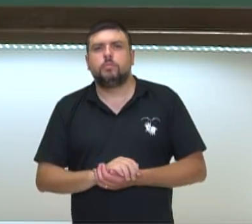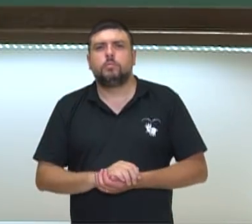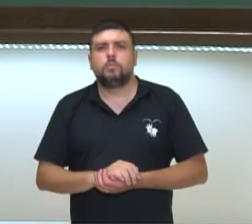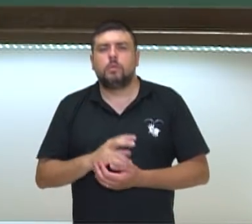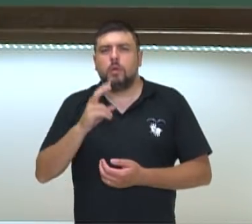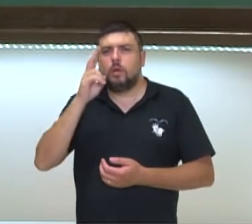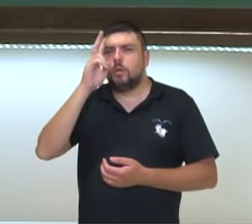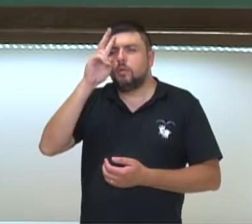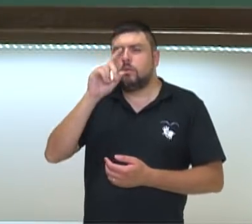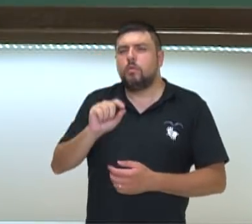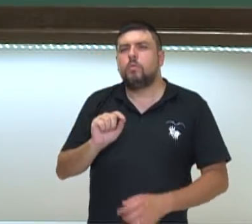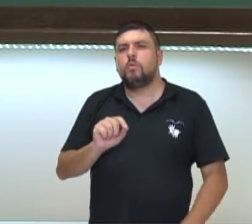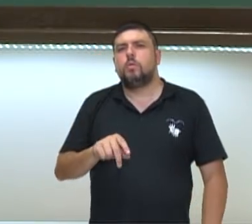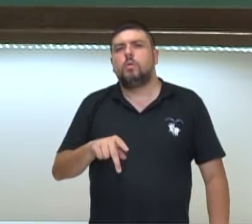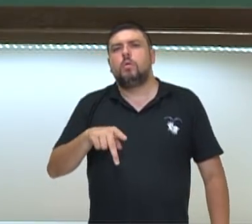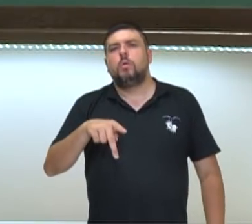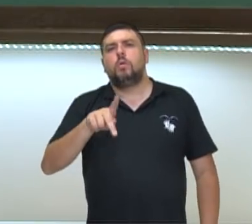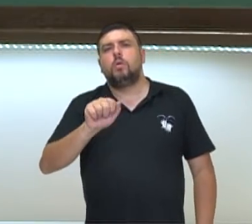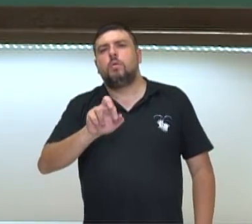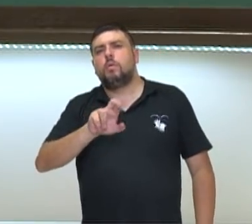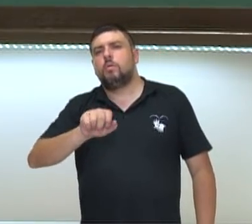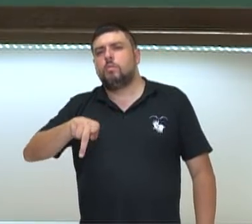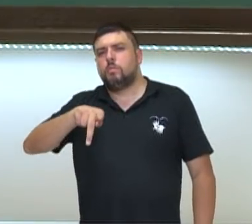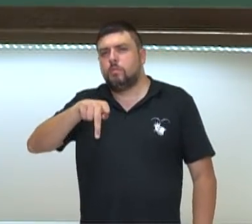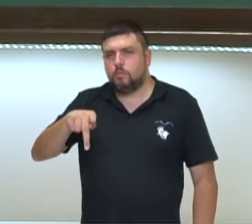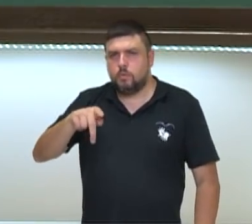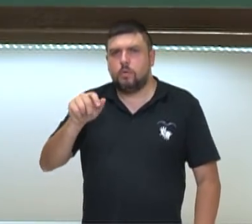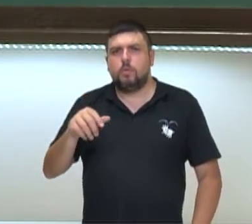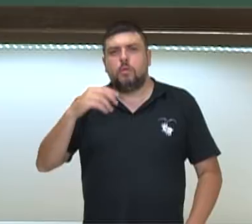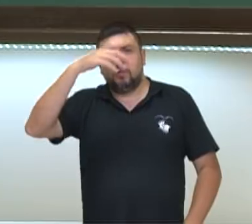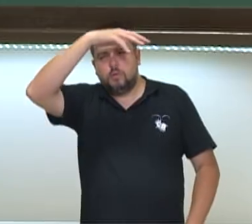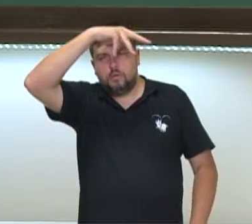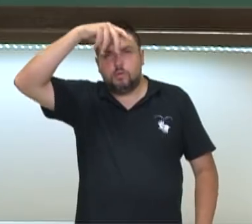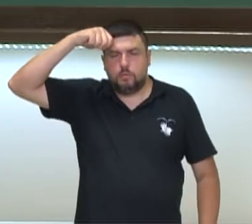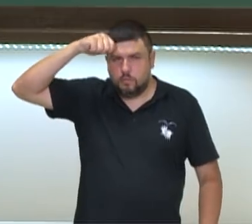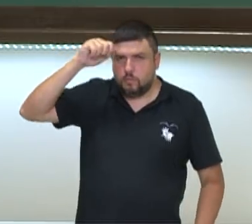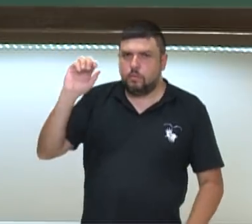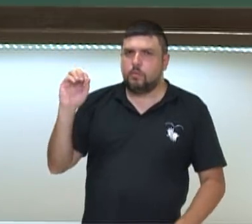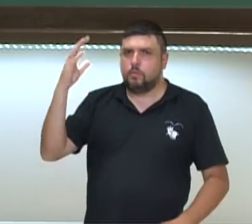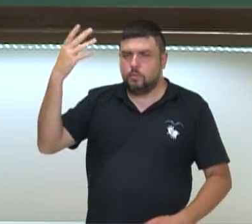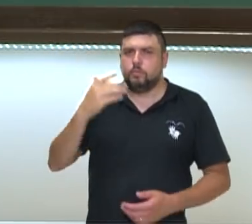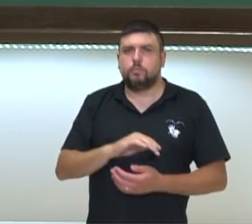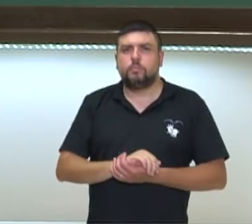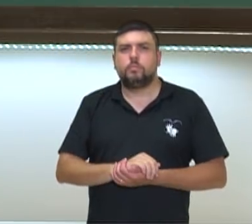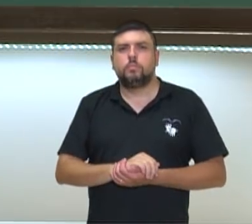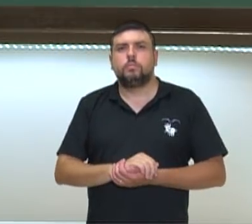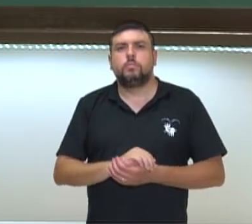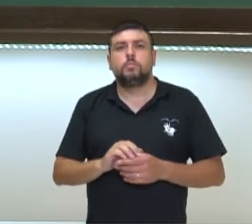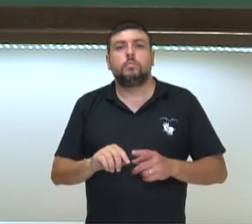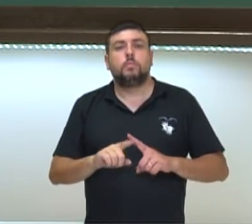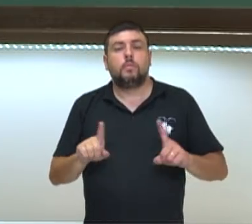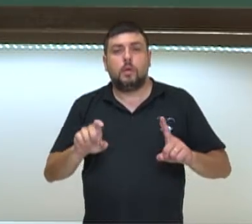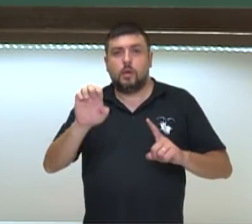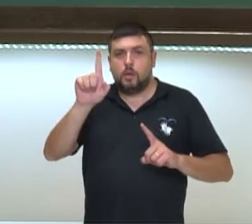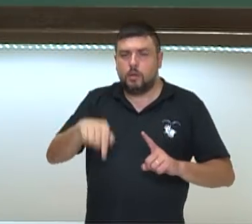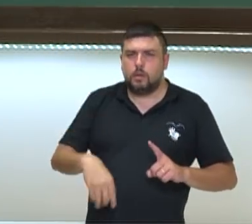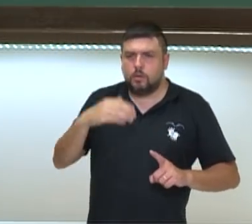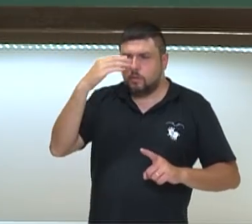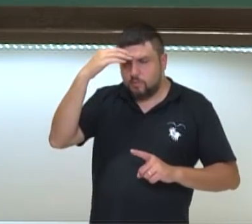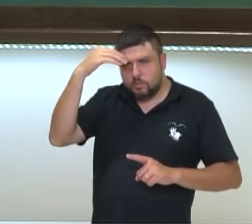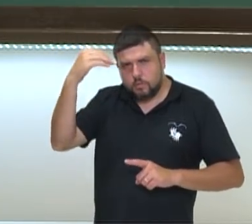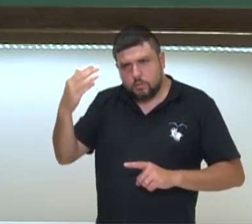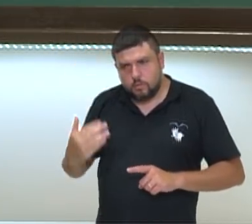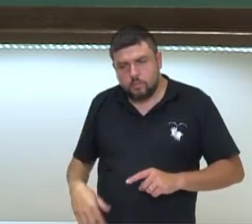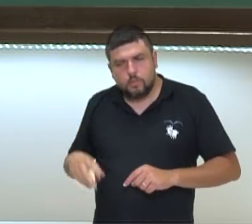tem alguns elementos muito similares ao Quarupi, que é um ritual que acontece na Amazônia, mas é uma homenagem aos mortos, então